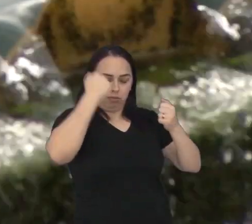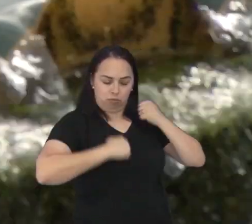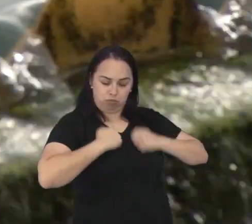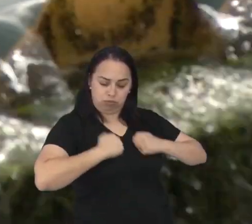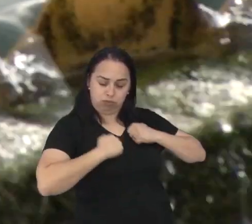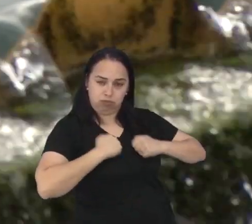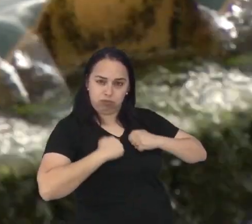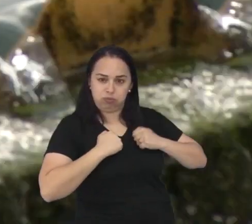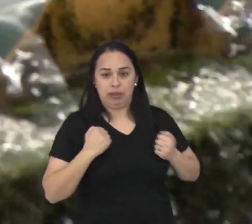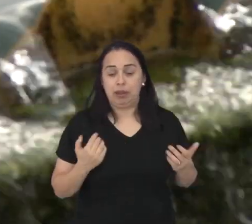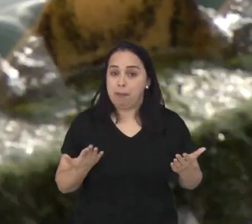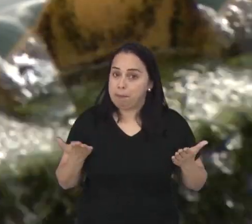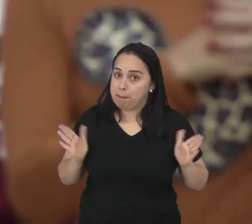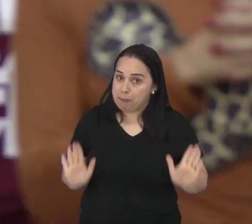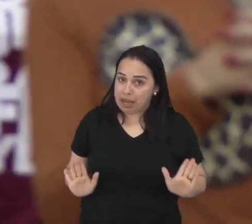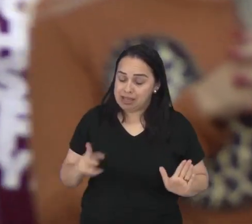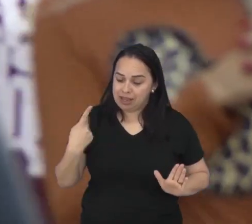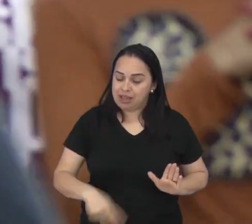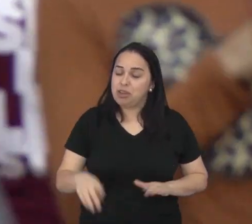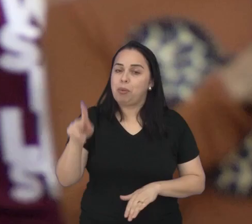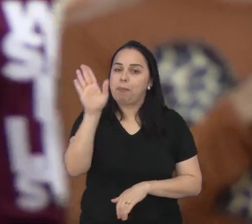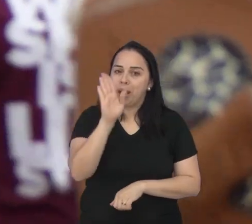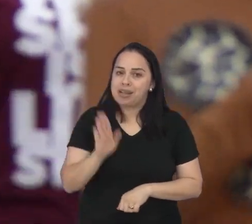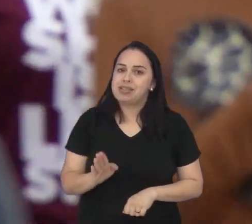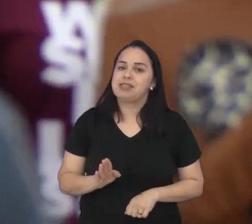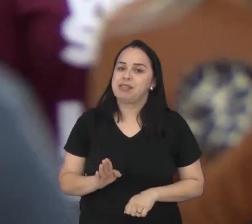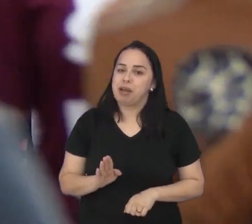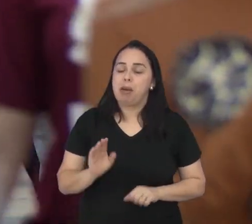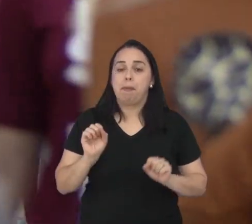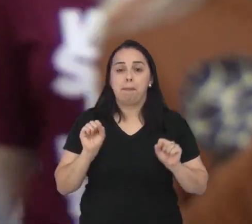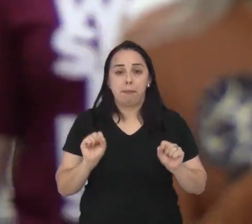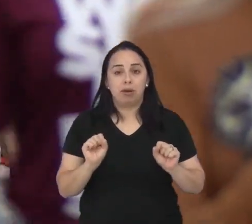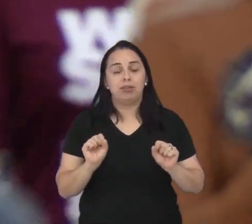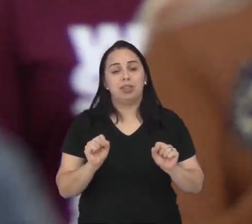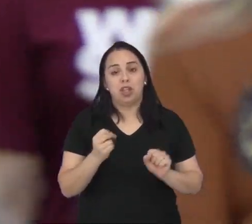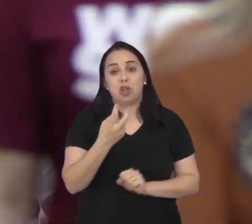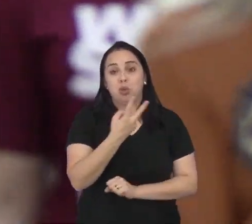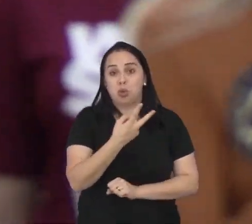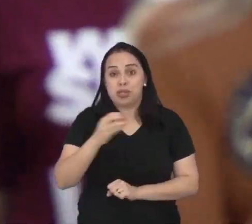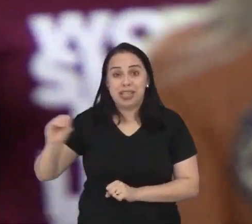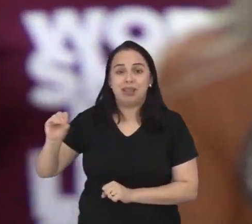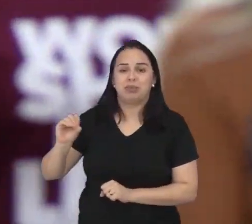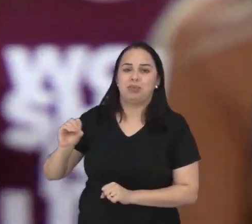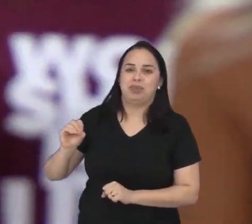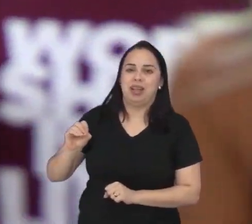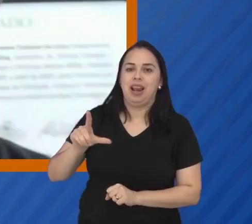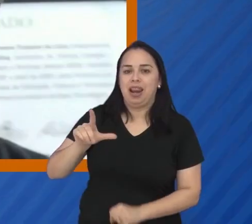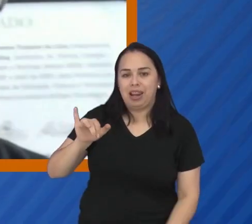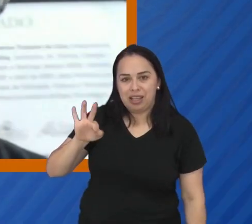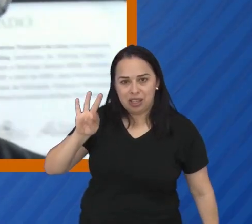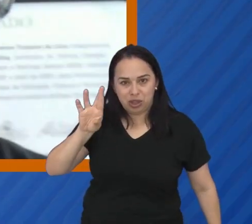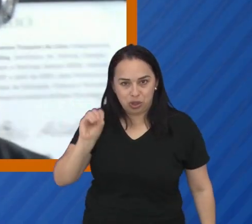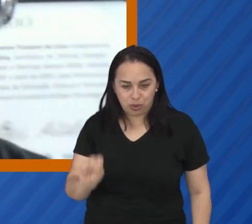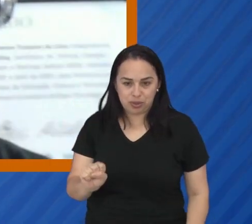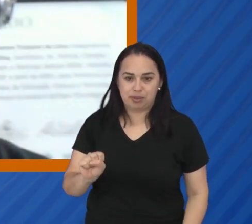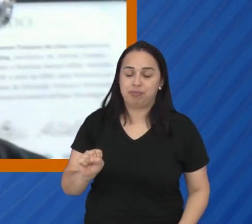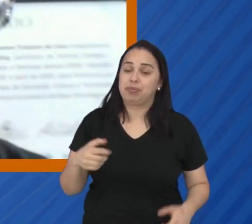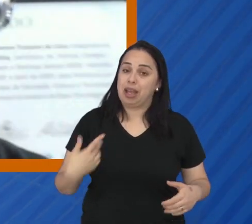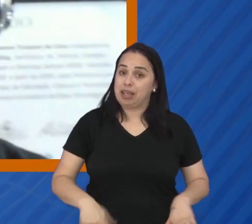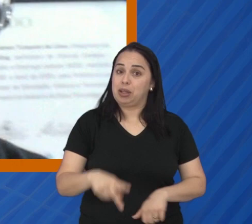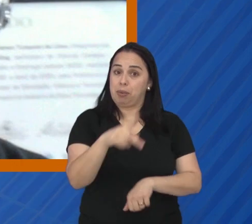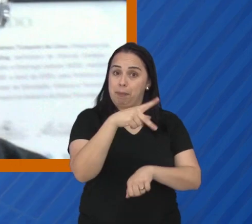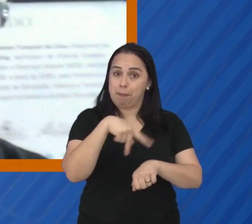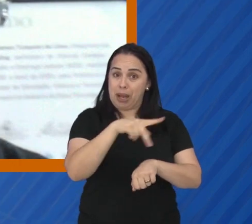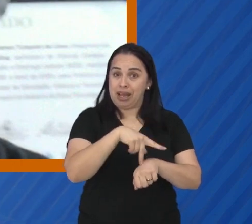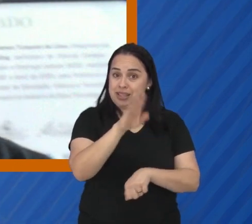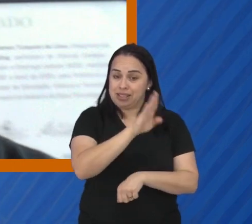a higiene. No entanto, no Brasil, essa quantidade pode chegar a 200 litros diários. Apesar do Brasil ser um